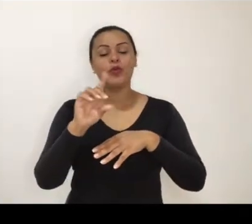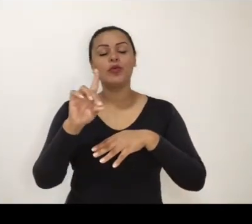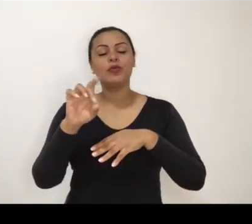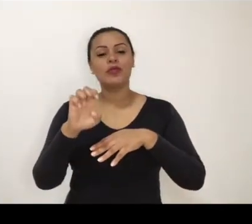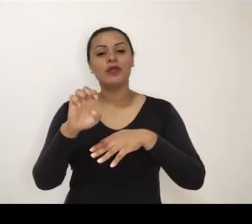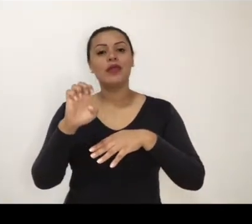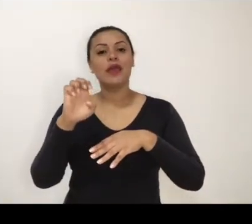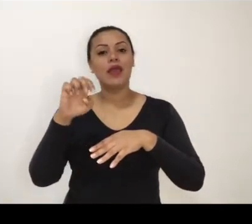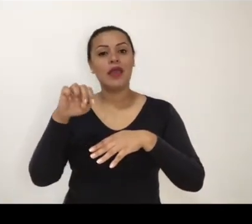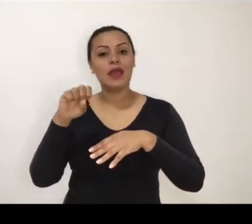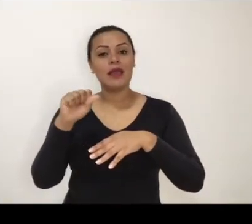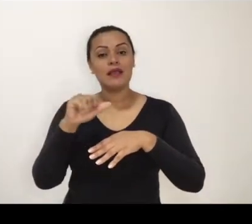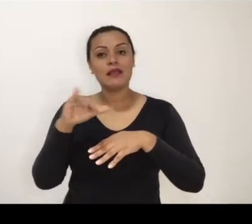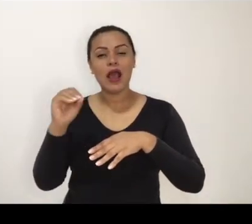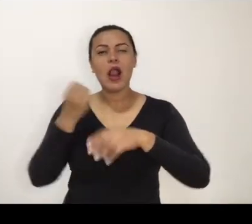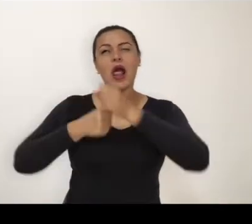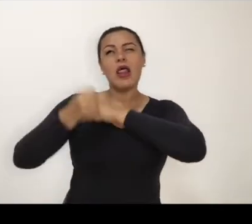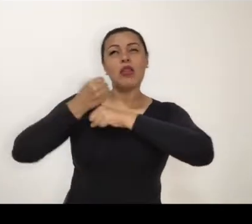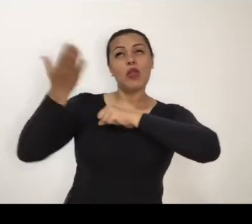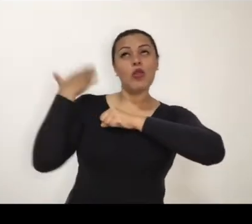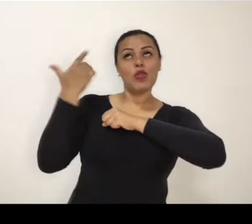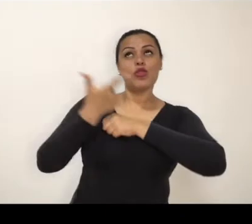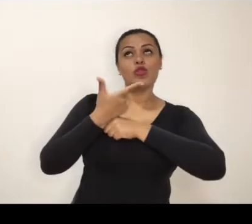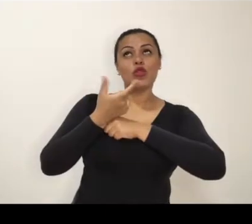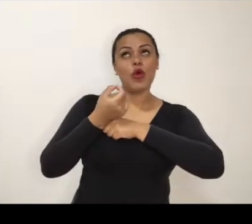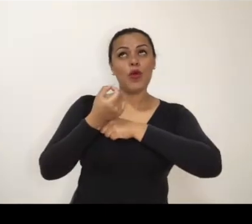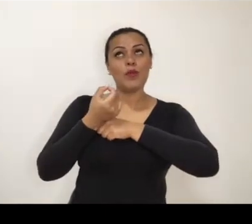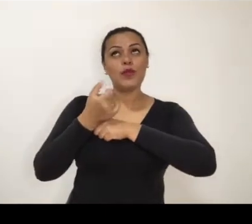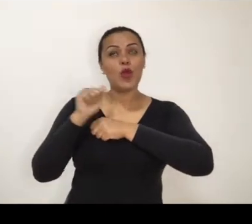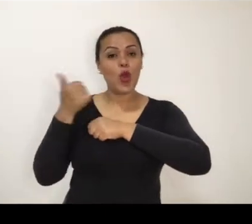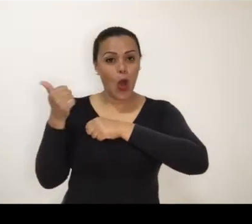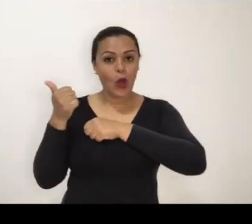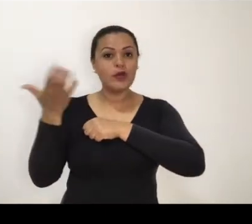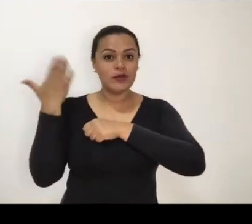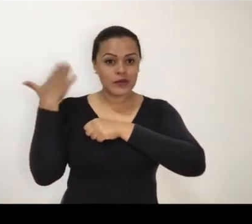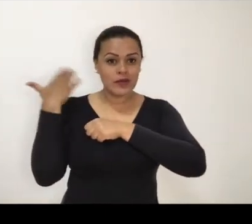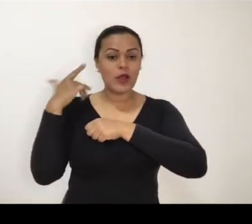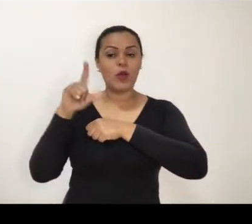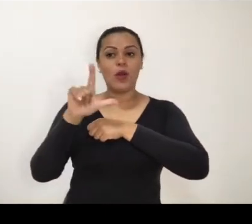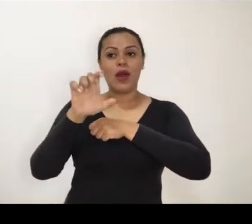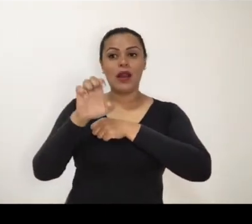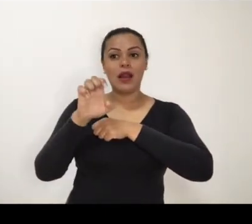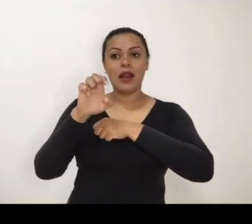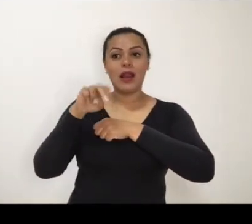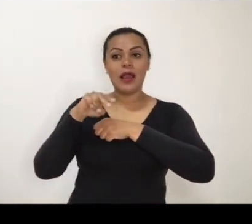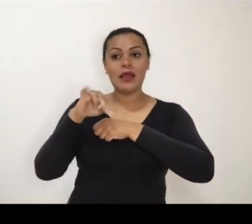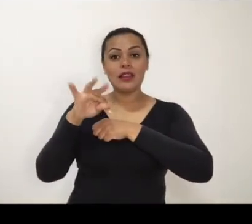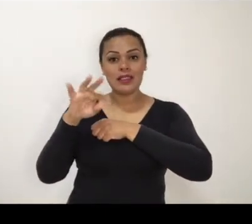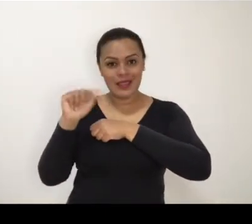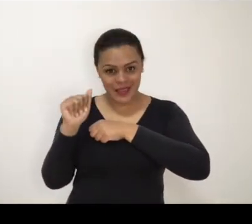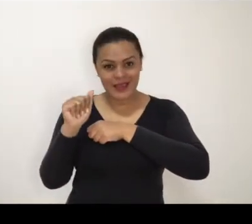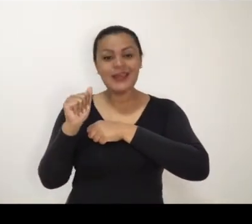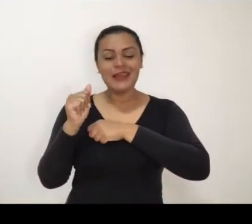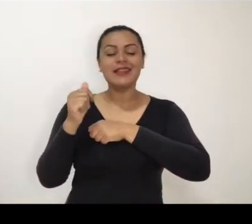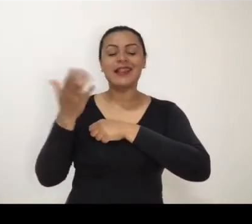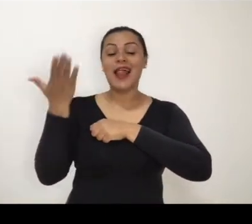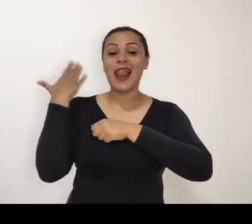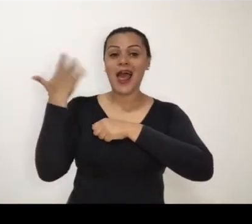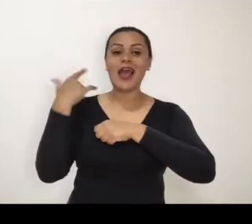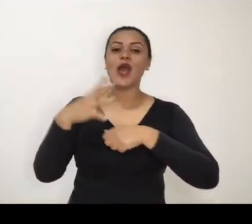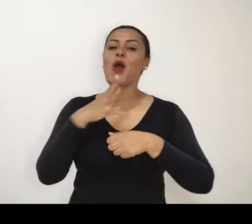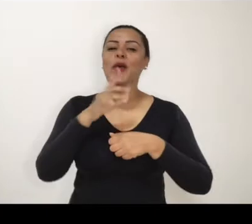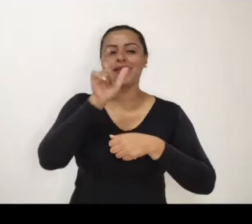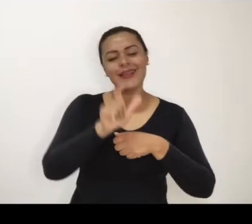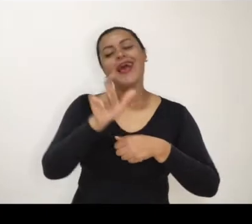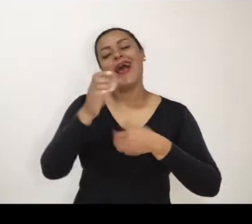curso 2011, se eu não me engano, com a Lenita Silveira, da Técnica Alexander. Foi lá que eu conheci a